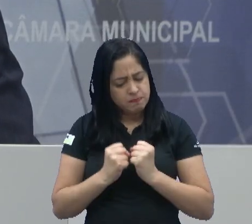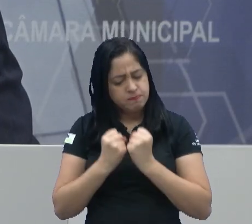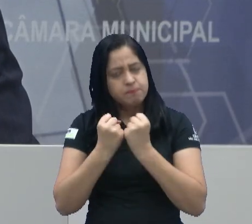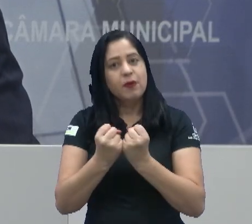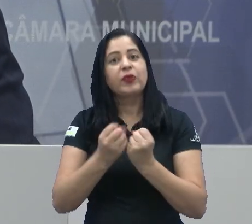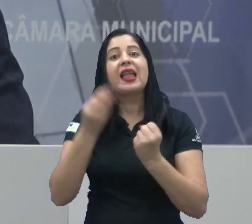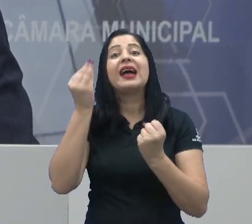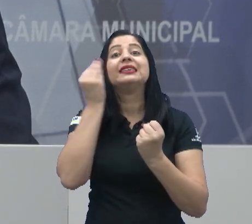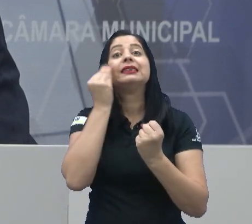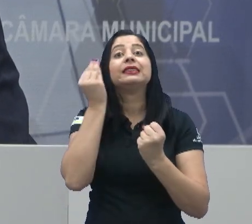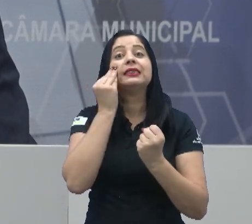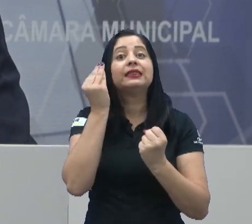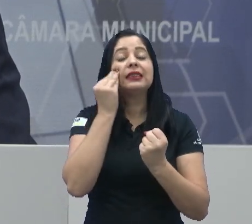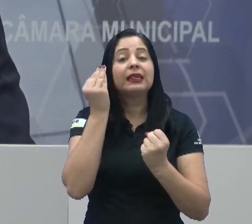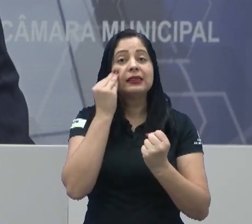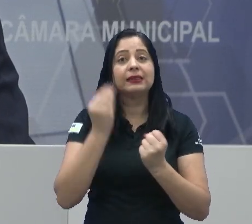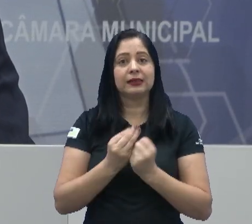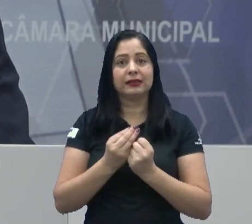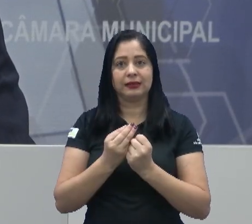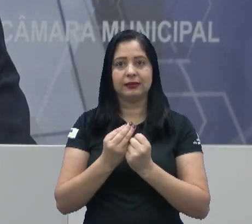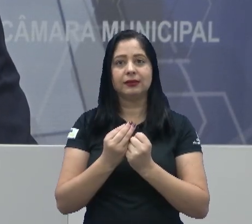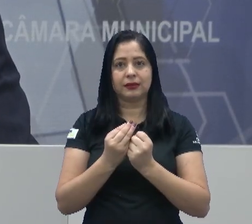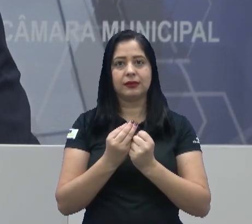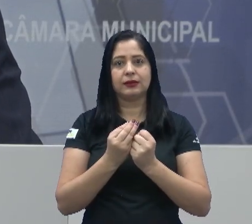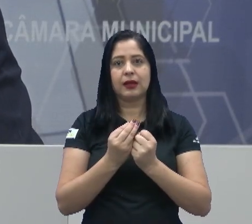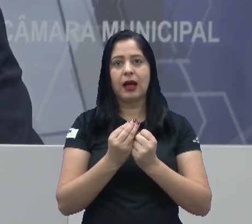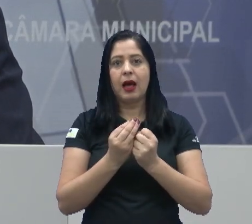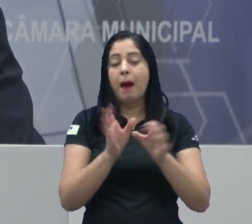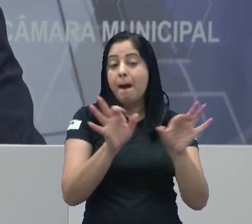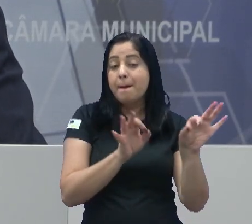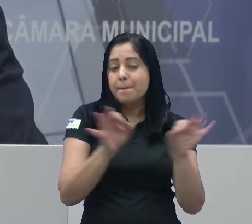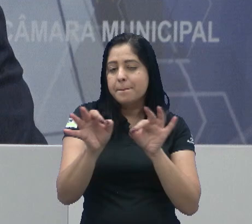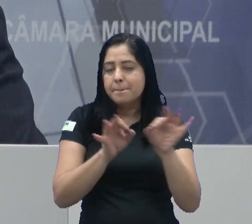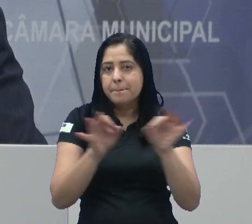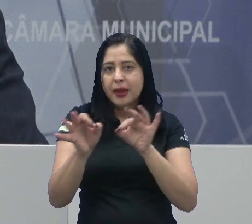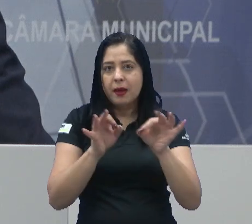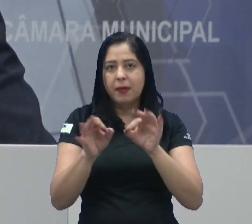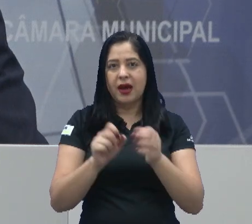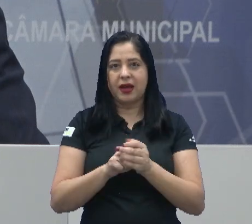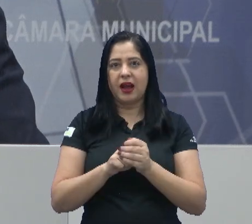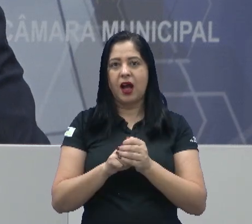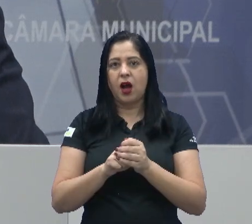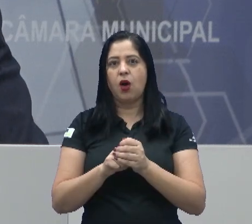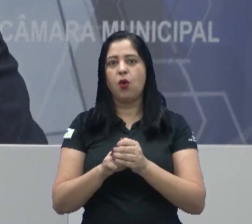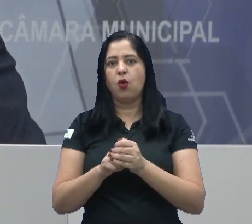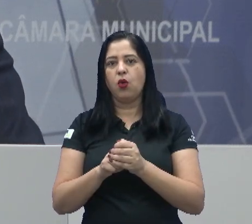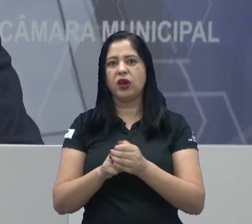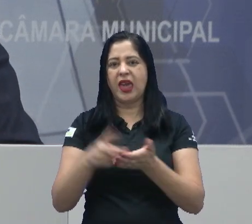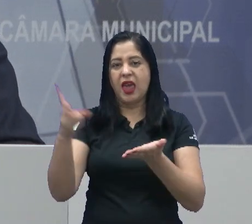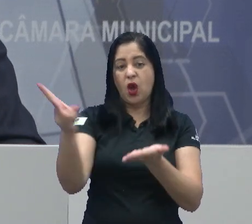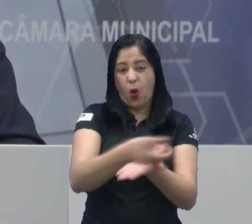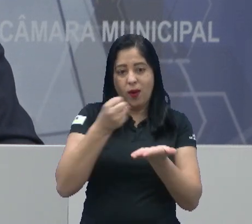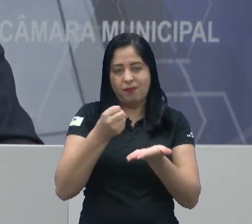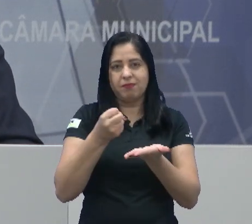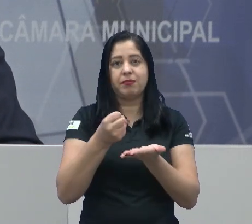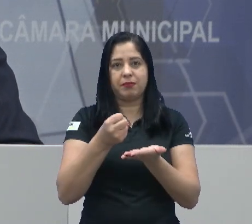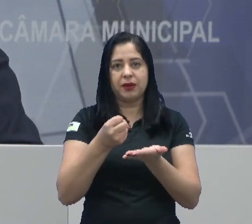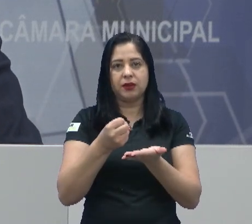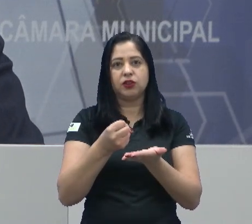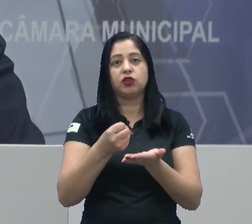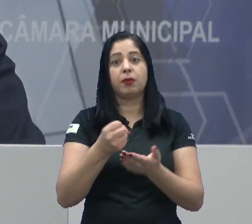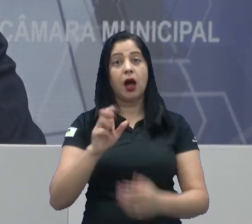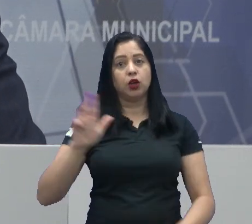e pautar a anistia e pautar o impeachment do presidente Lula e também do ministro Alexandre de Moraes. Então, o